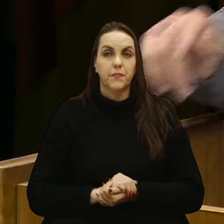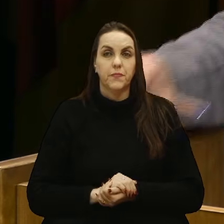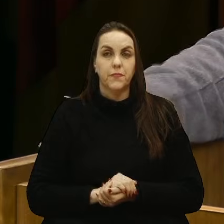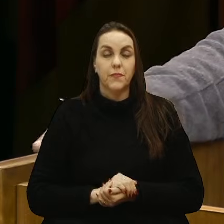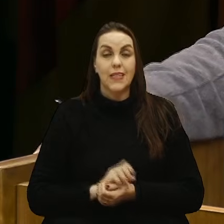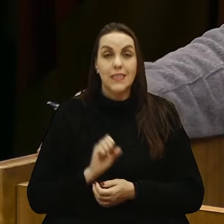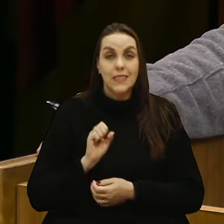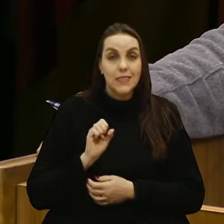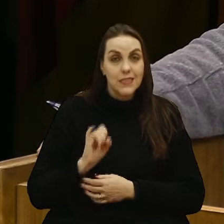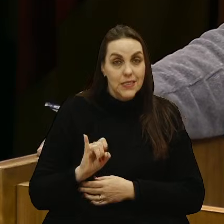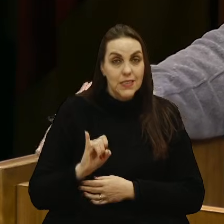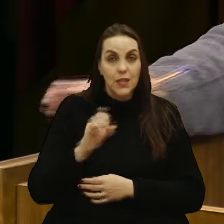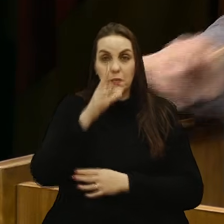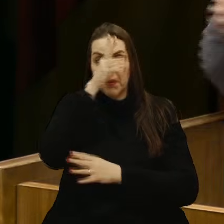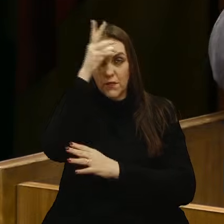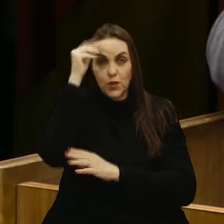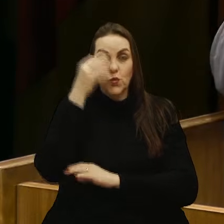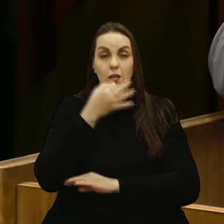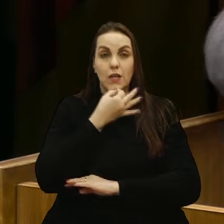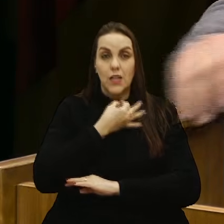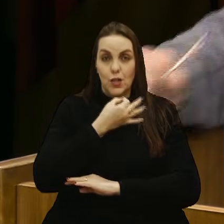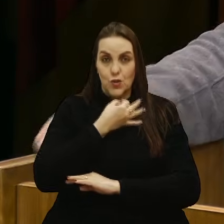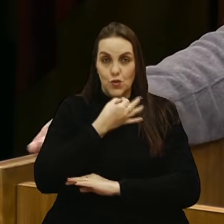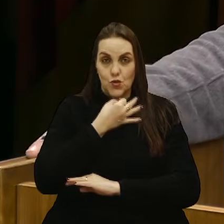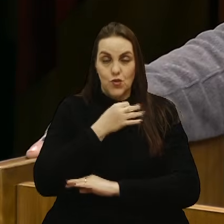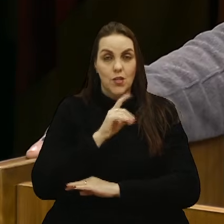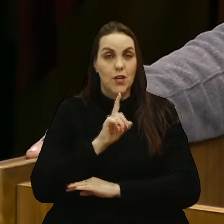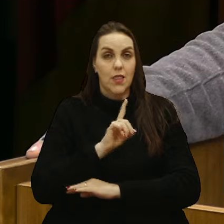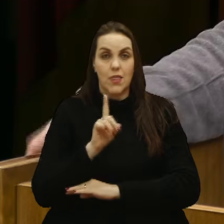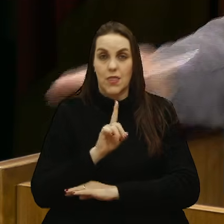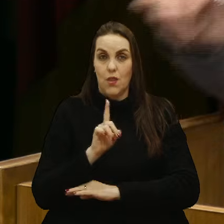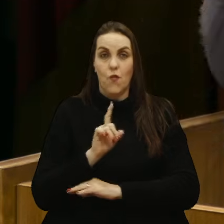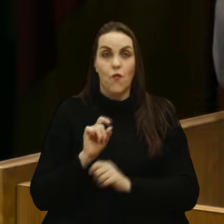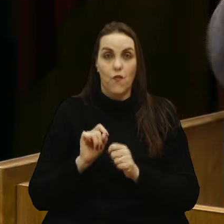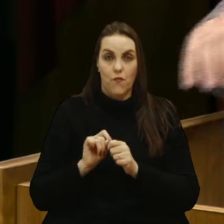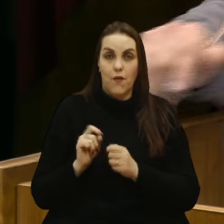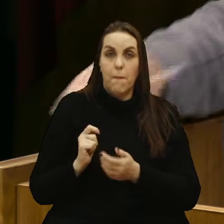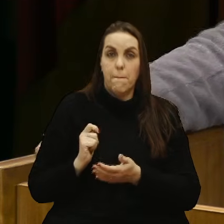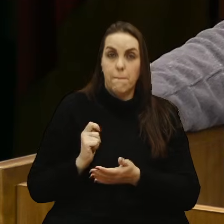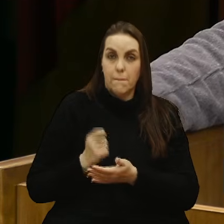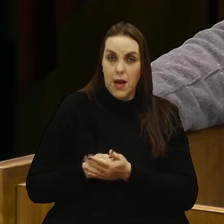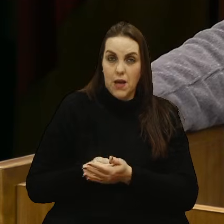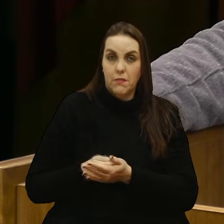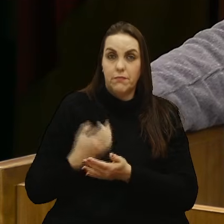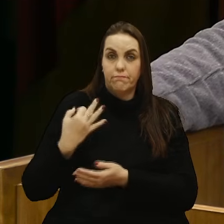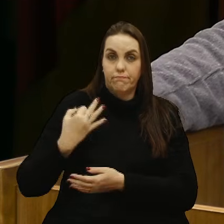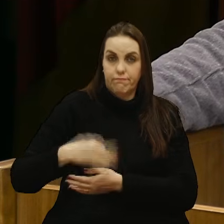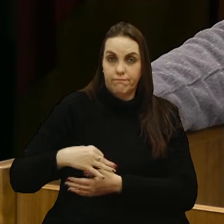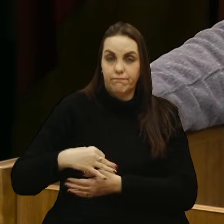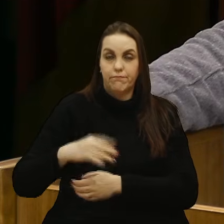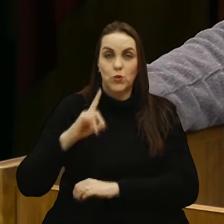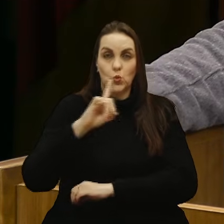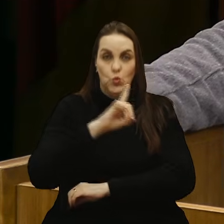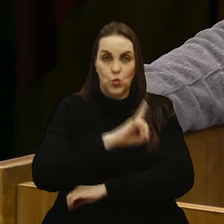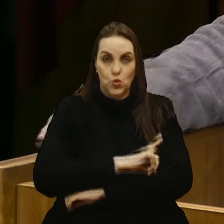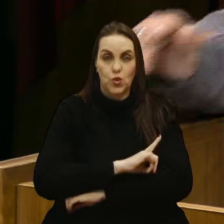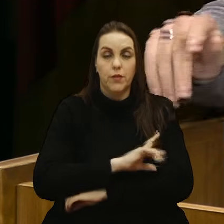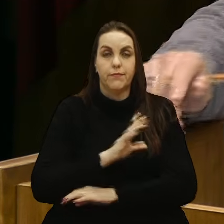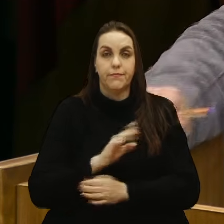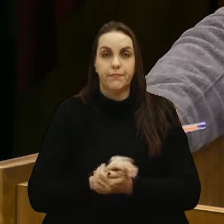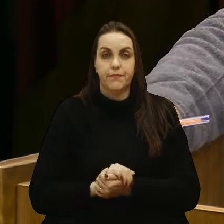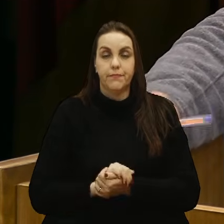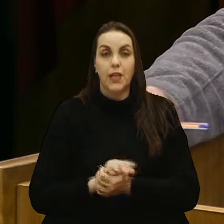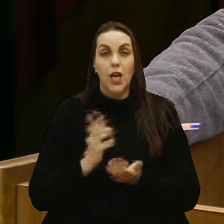Caso a Prefeitura de Caxias do Sul não esteja honrando os pagamentos em dia,